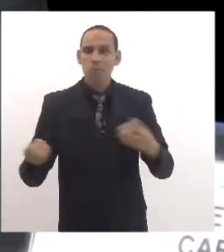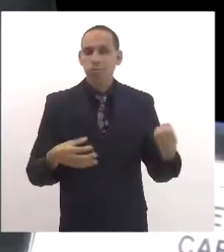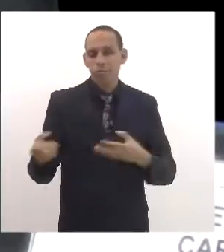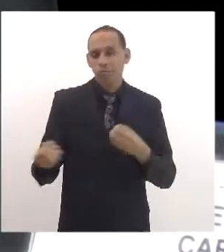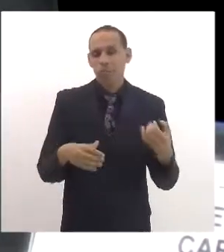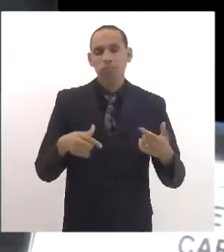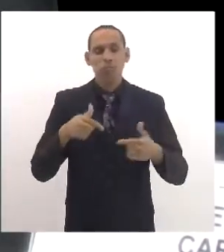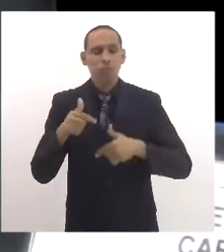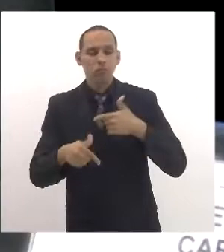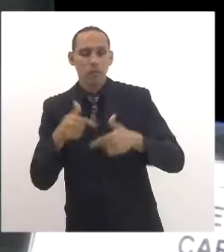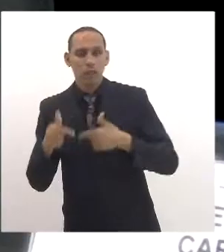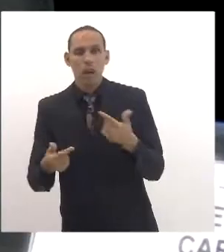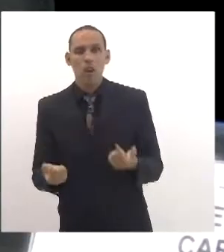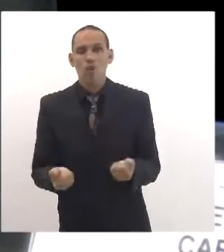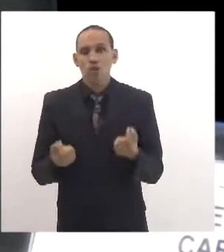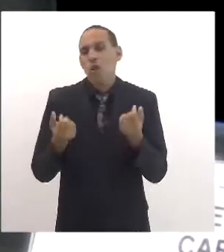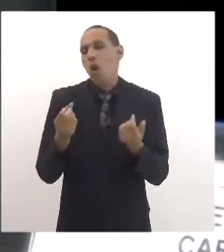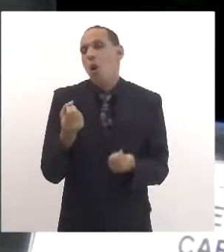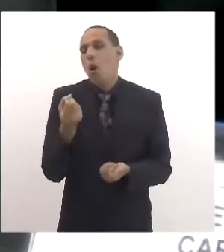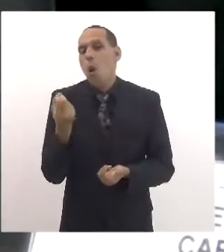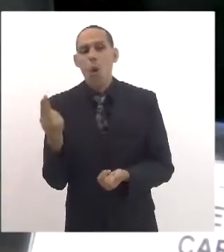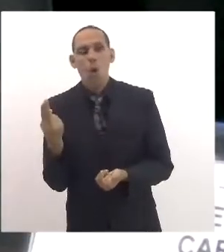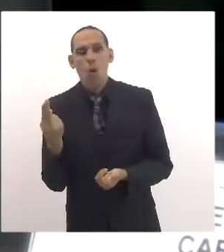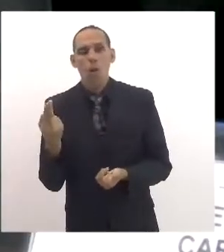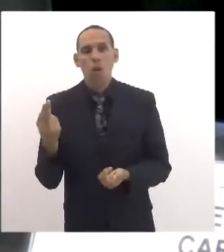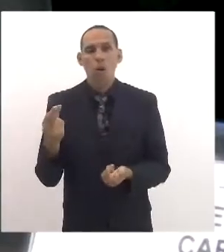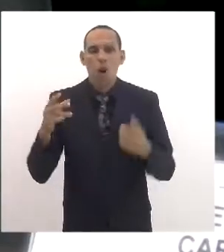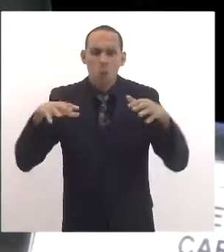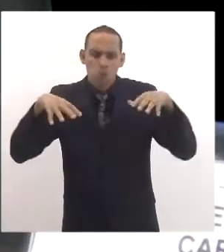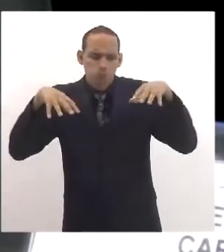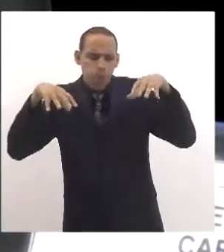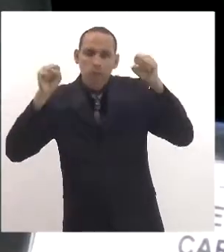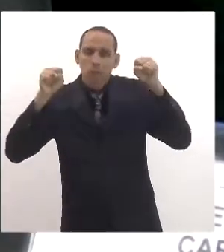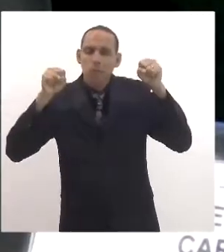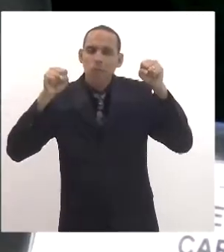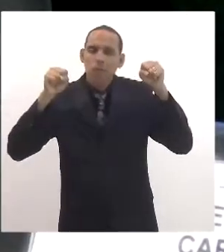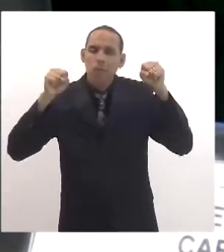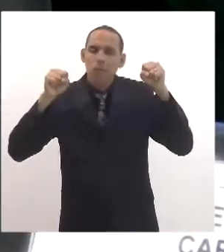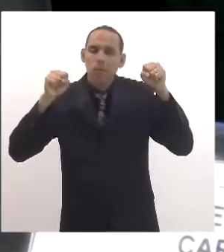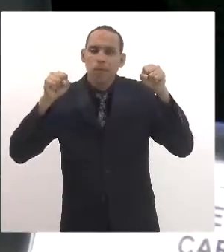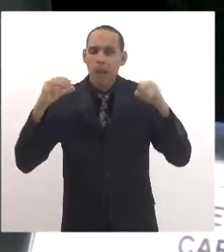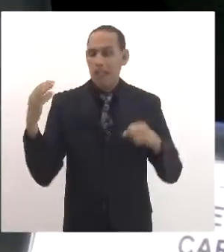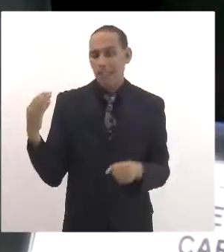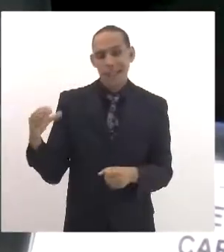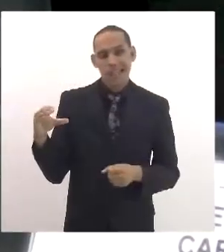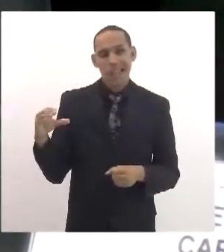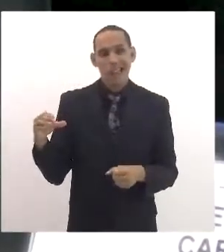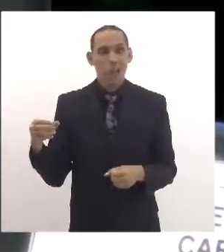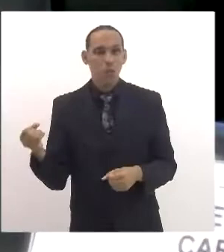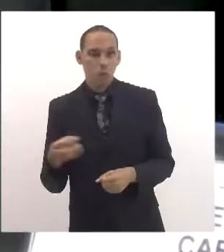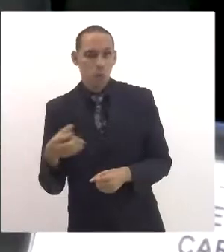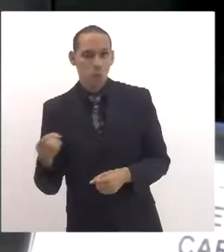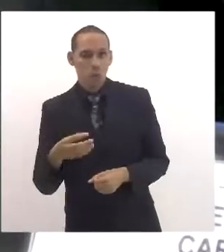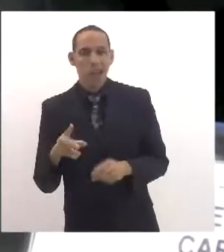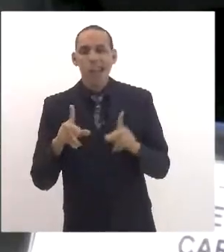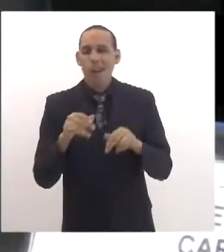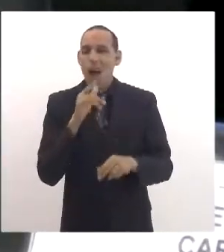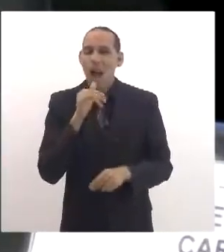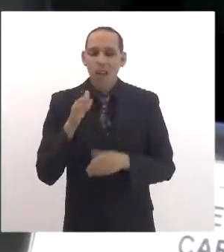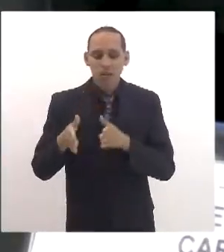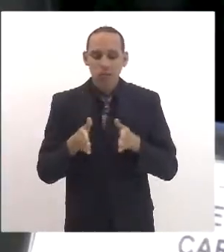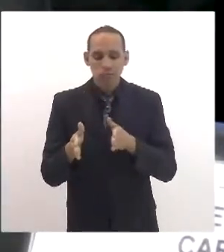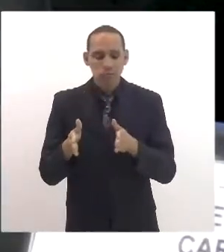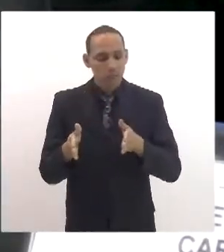renda, ou as trevas. A ciência e a inovação são duas margens do mesmo rio, com